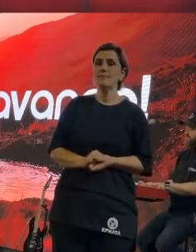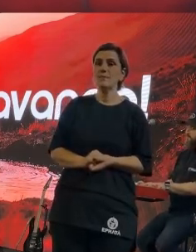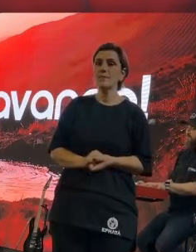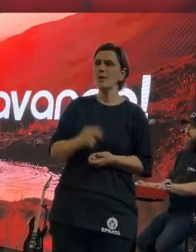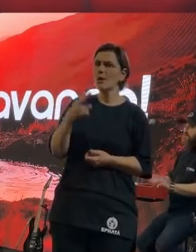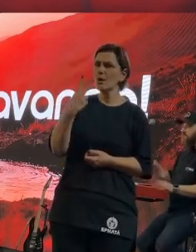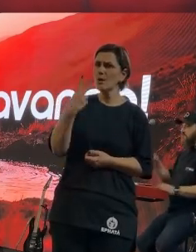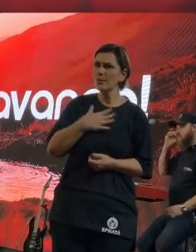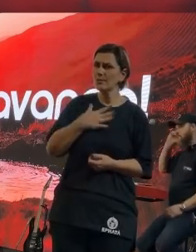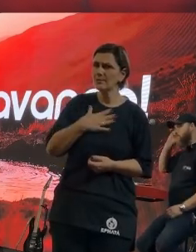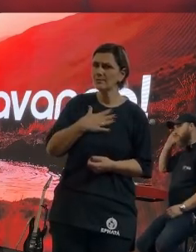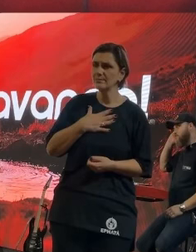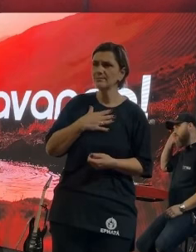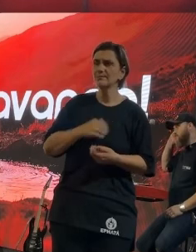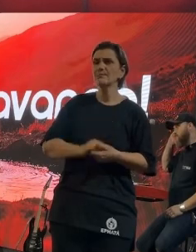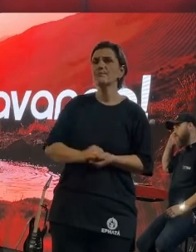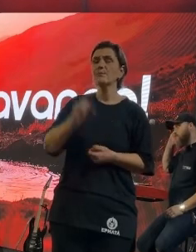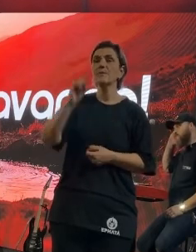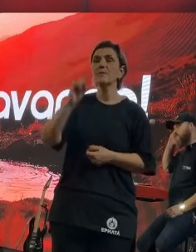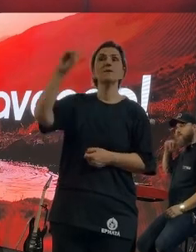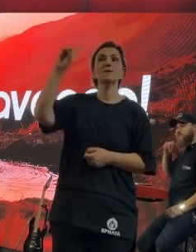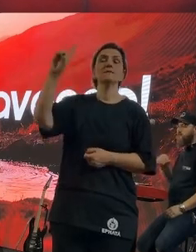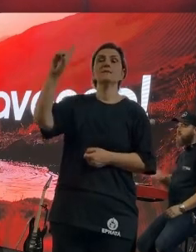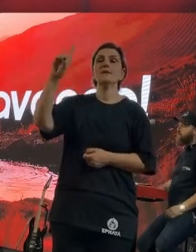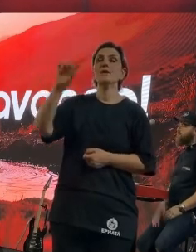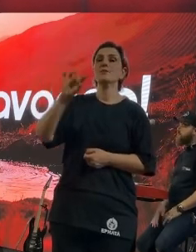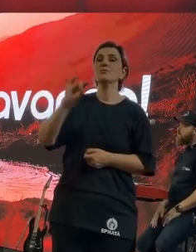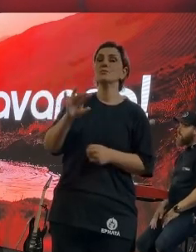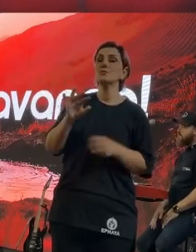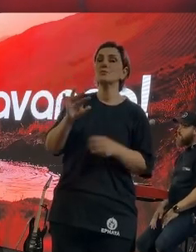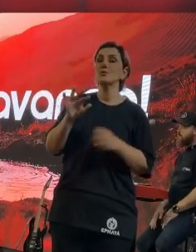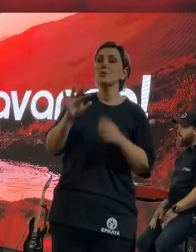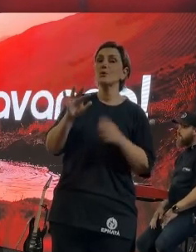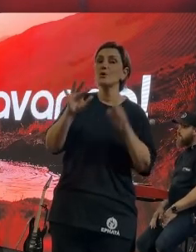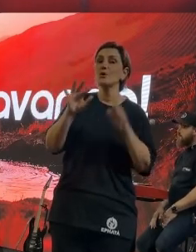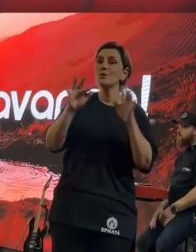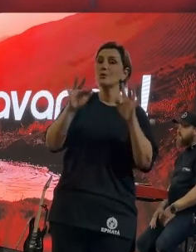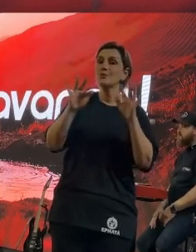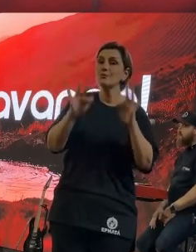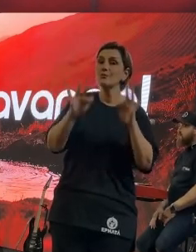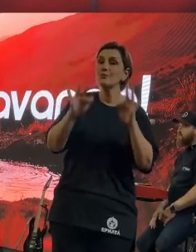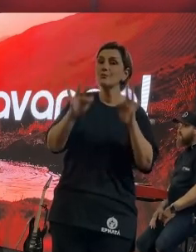Olha para mim. Deus só termina a obra que